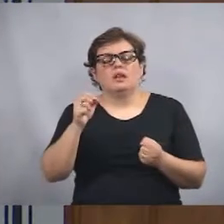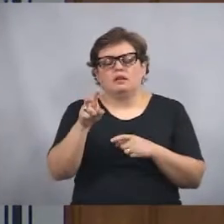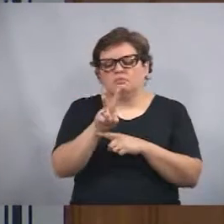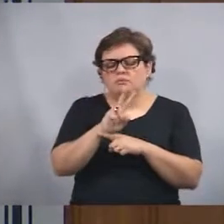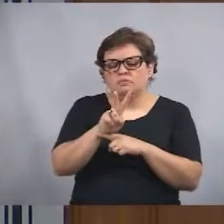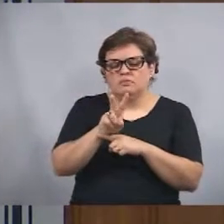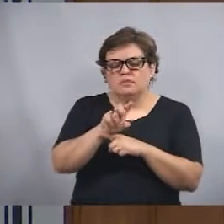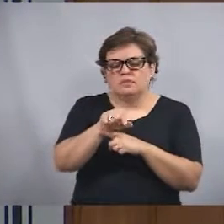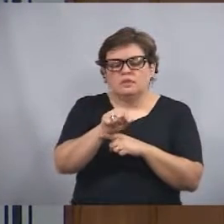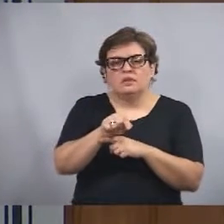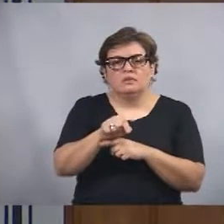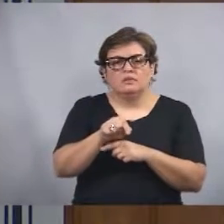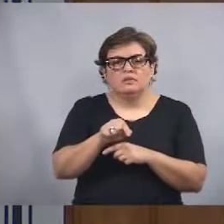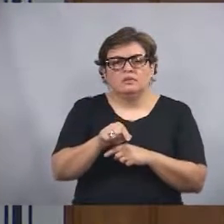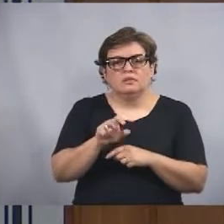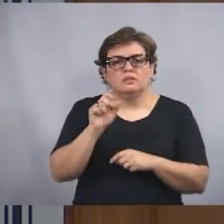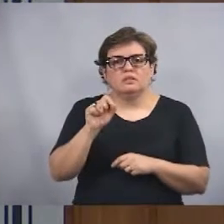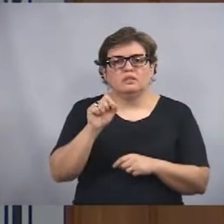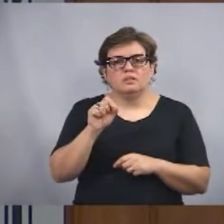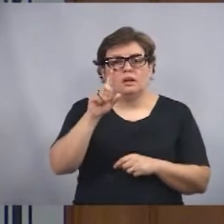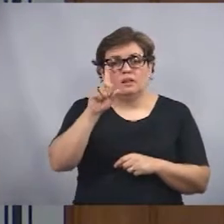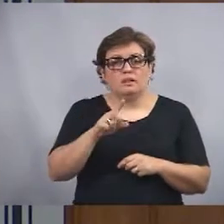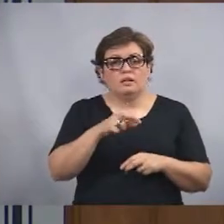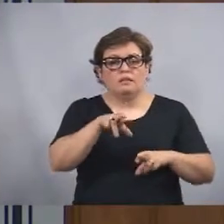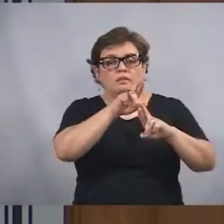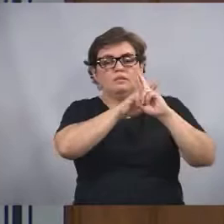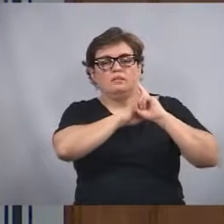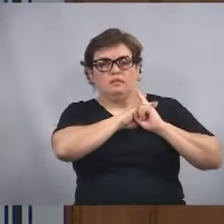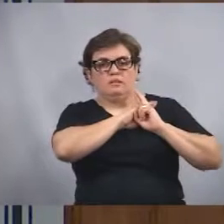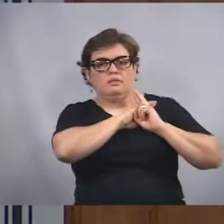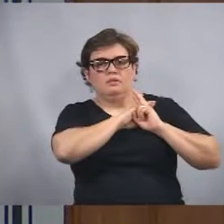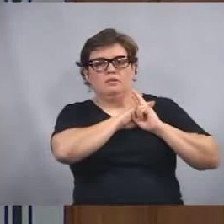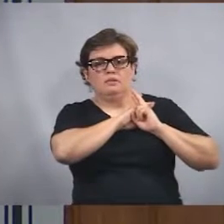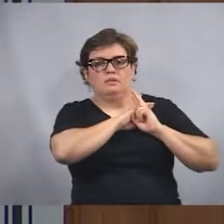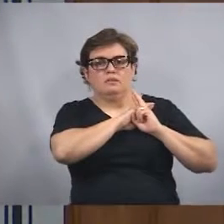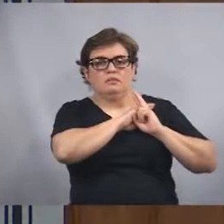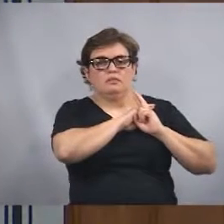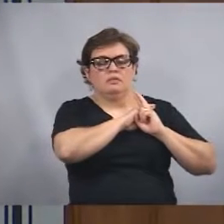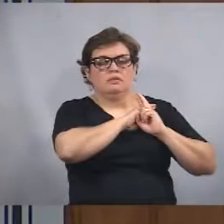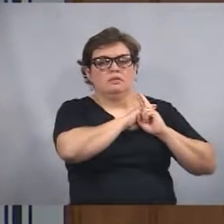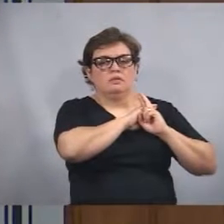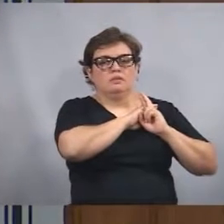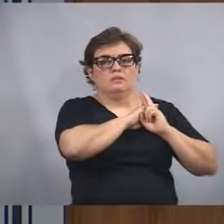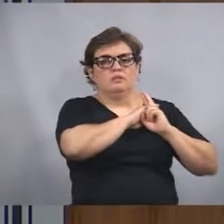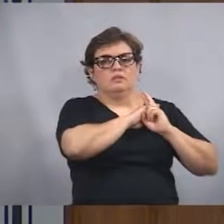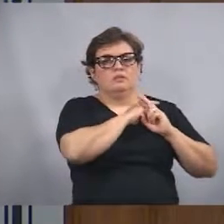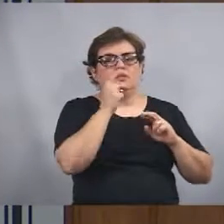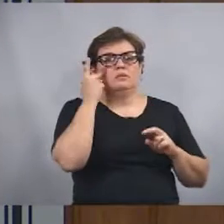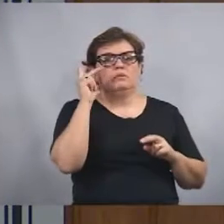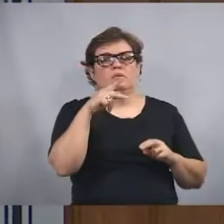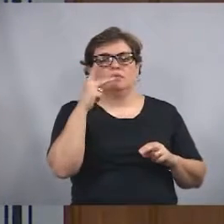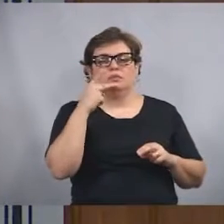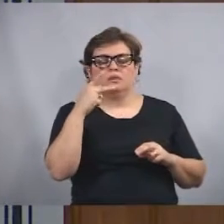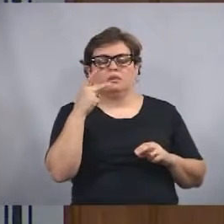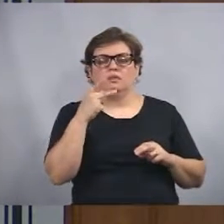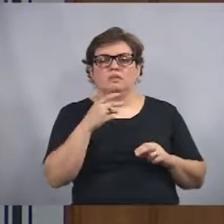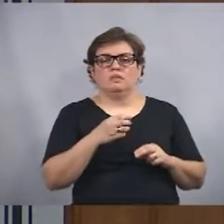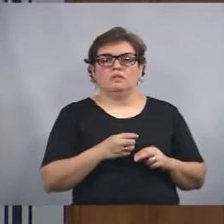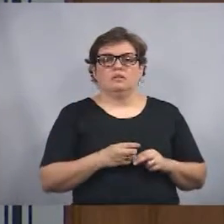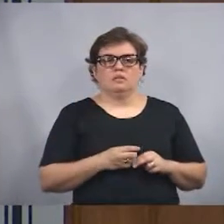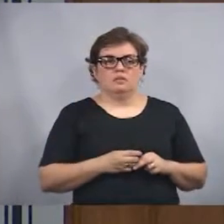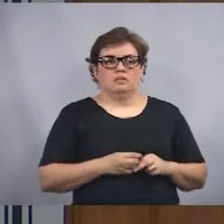que fiscaliza isso quem que é o responsável pela normal lixo por dizer a